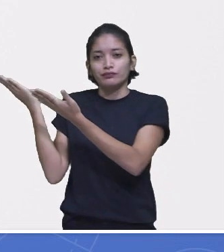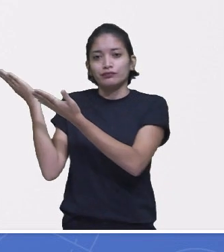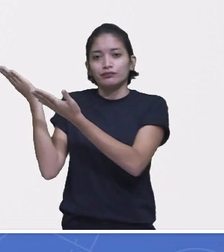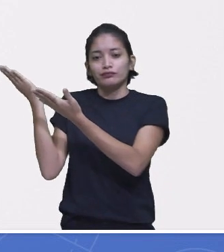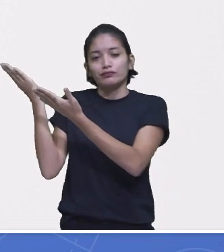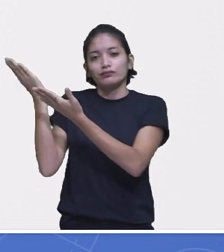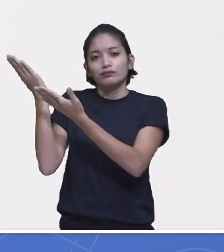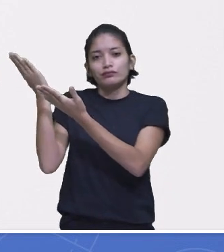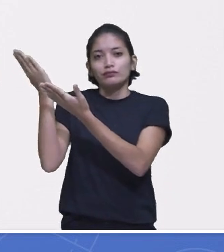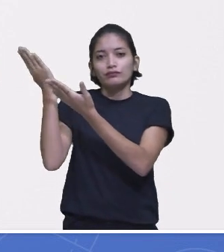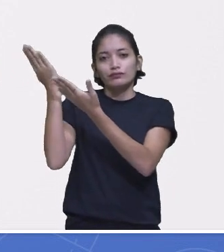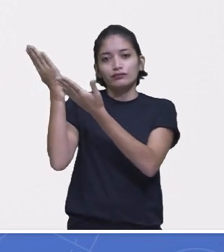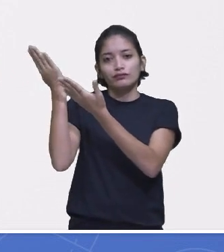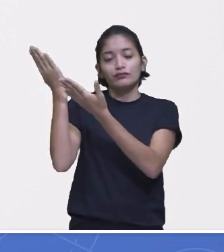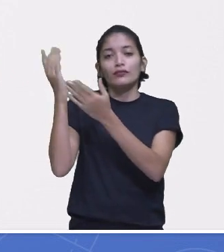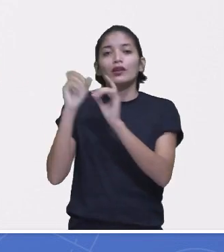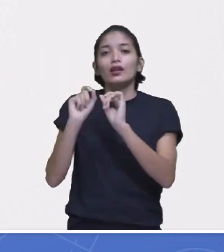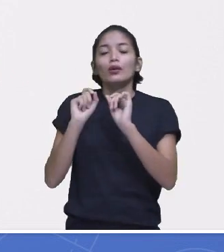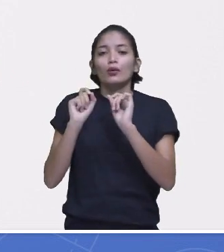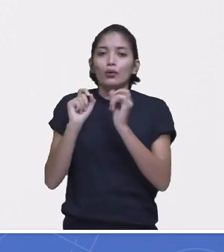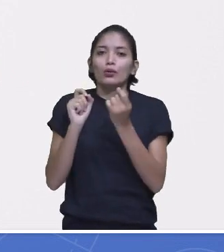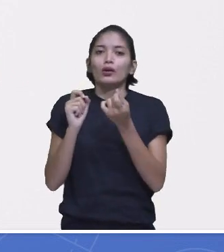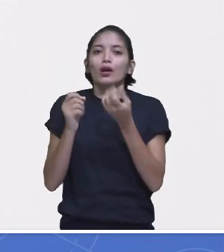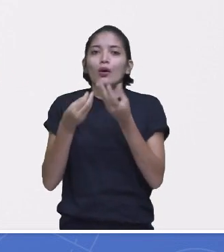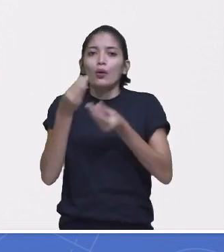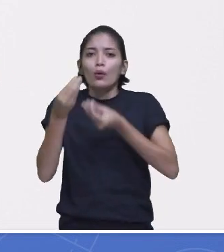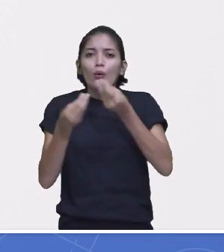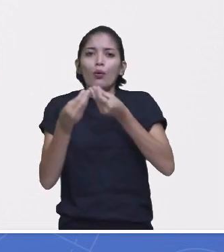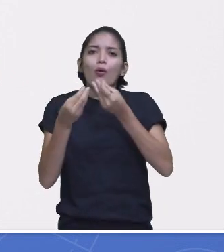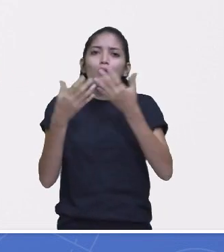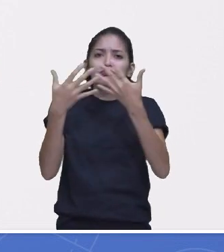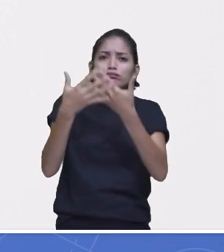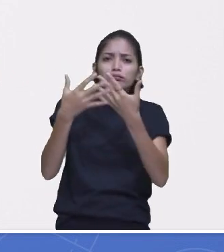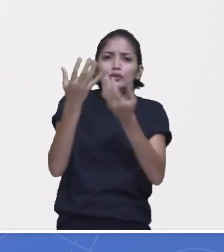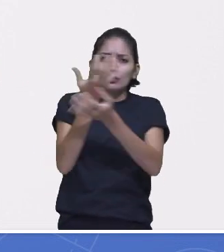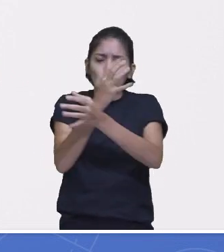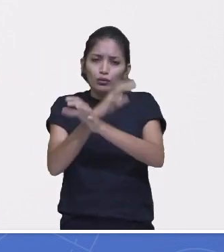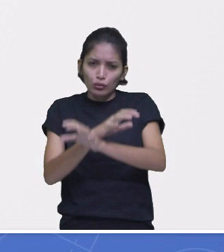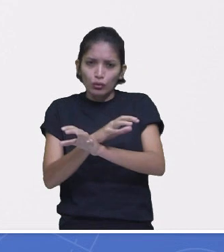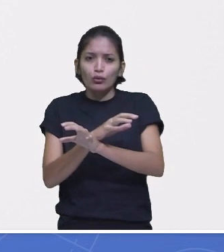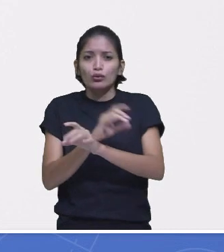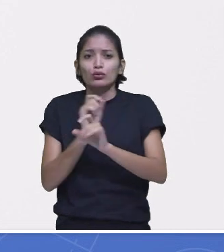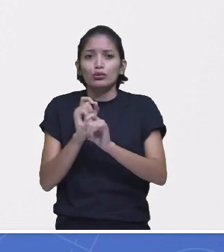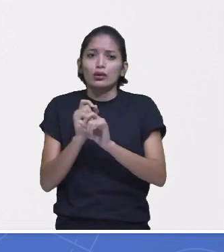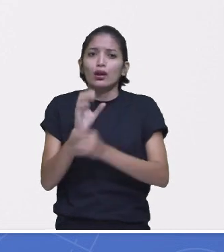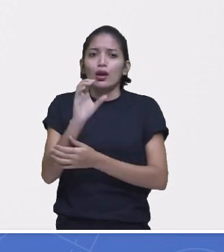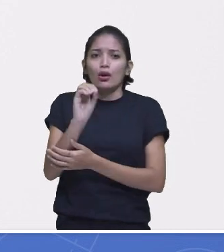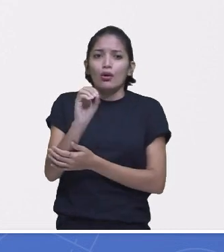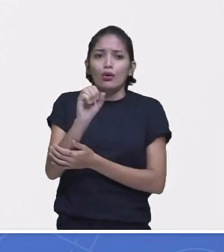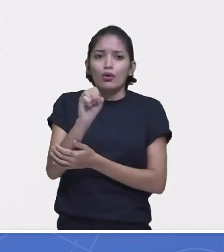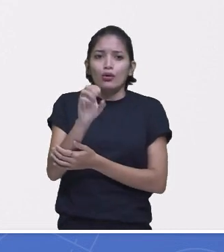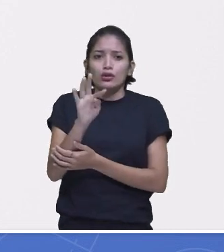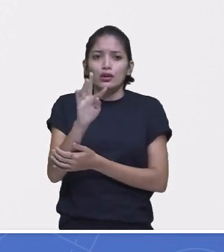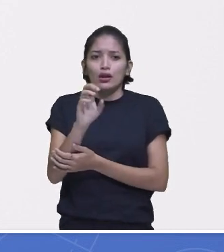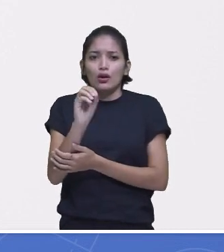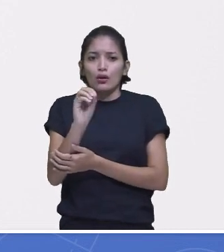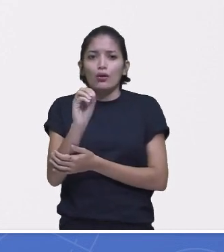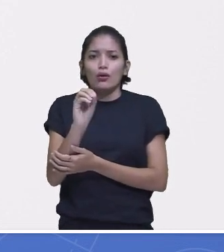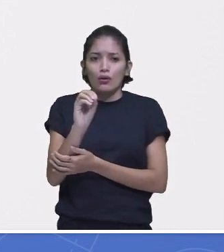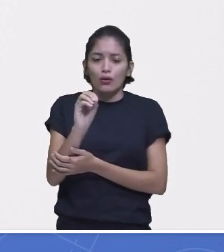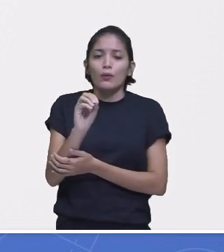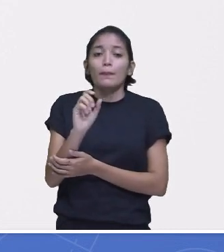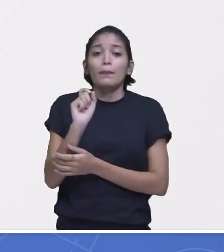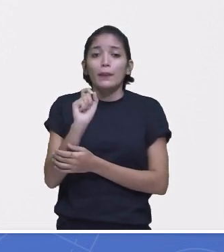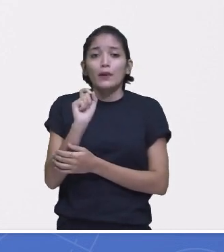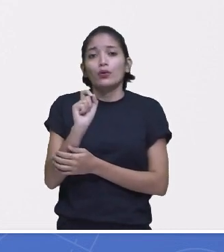a estrutura de um tecido do osso, né? Então os osteoblastos são aqueles que são responsáveis por